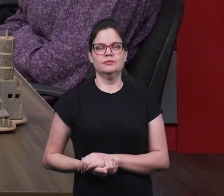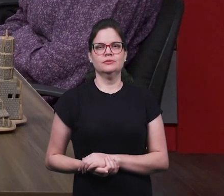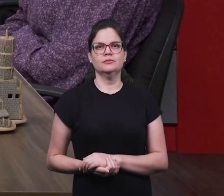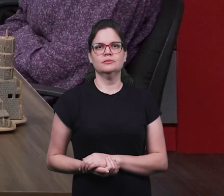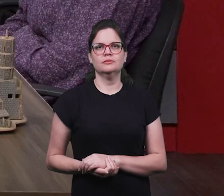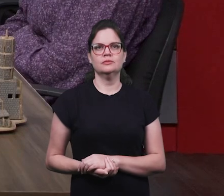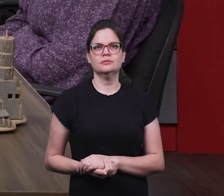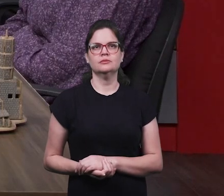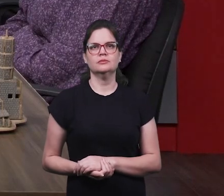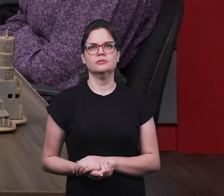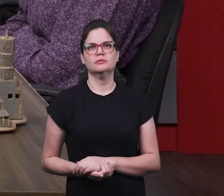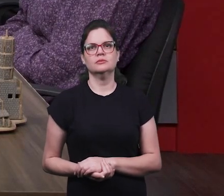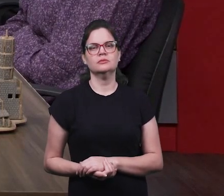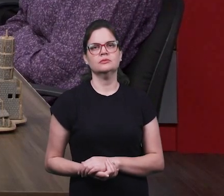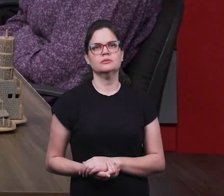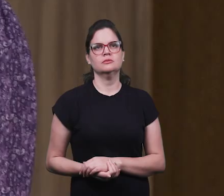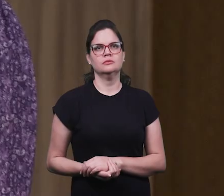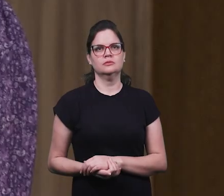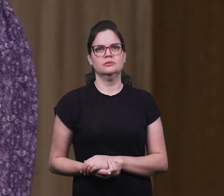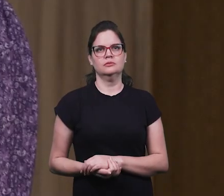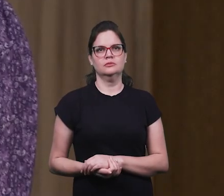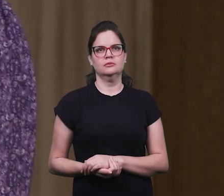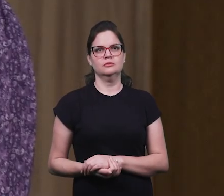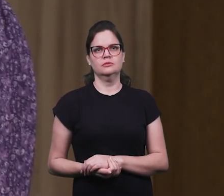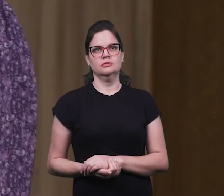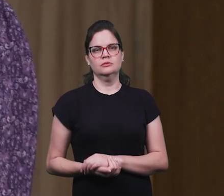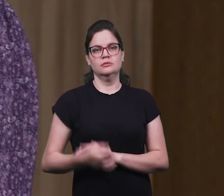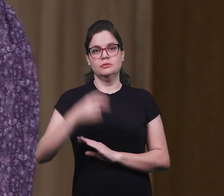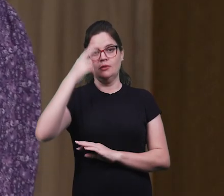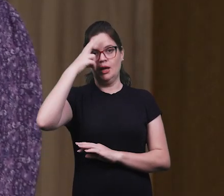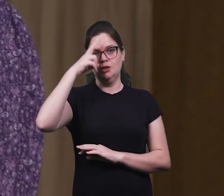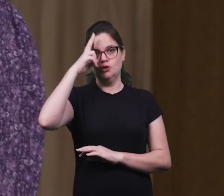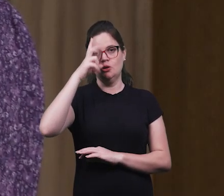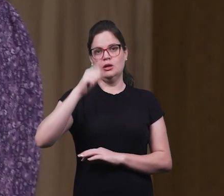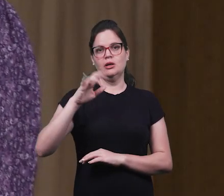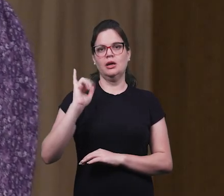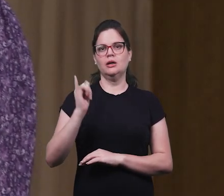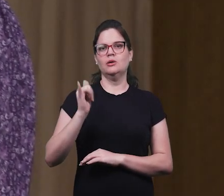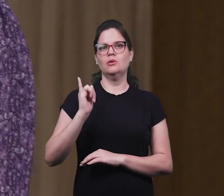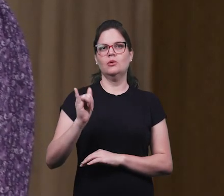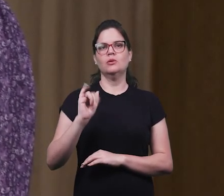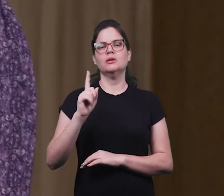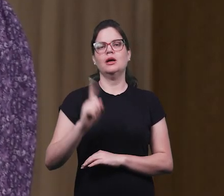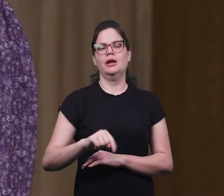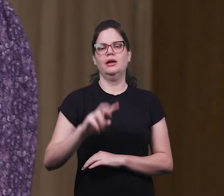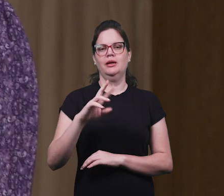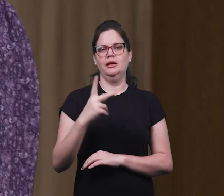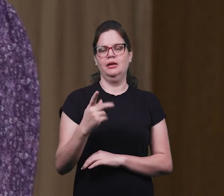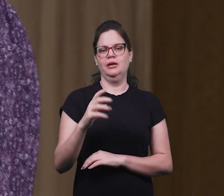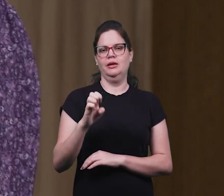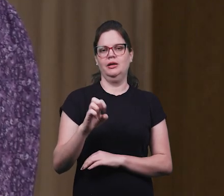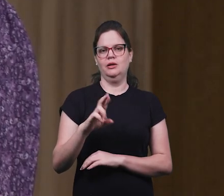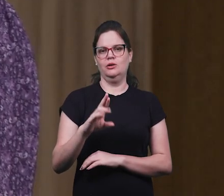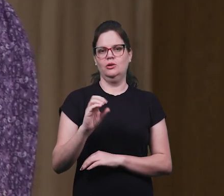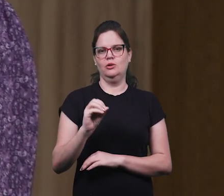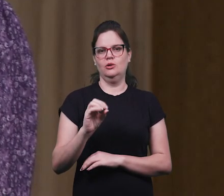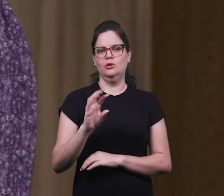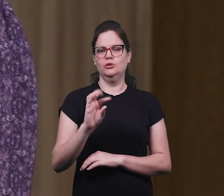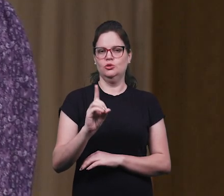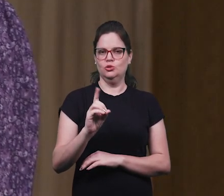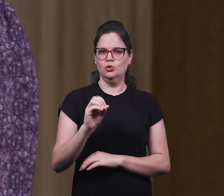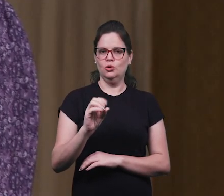A história é contada por Heródoto. Heródoto foi chamado pai da história do século